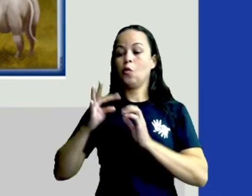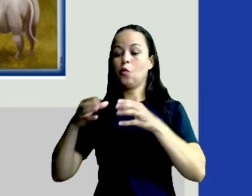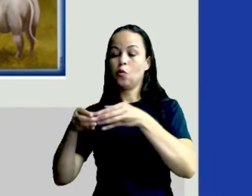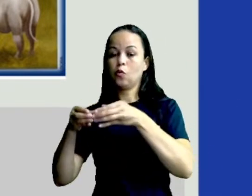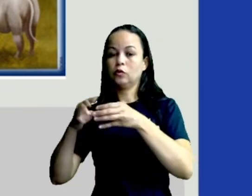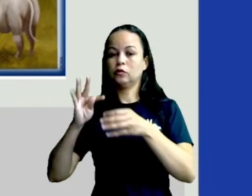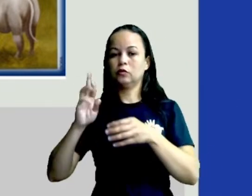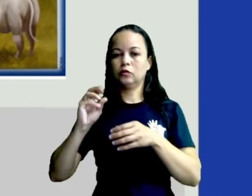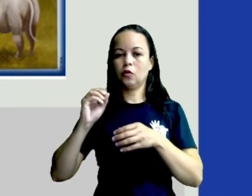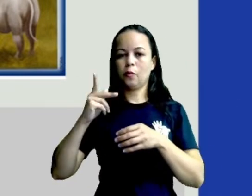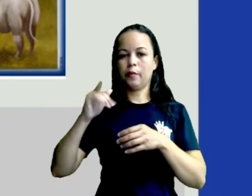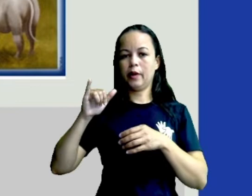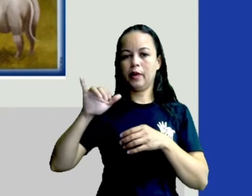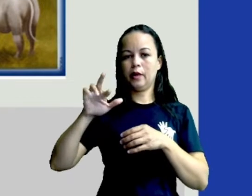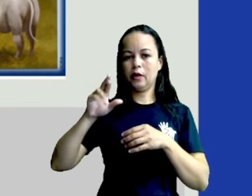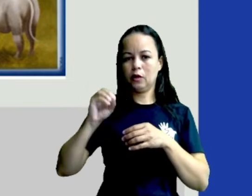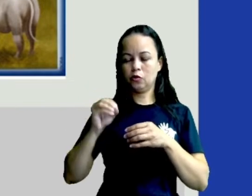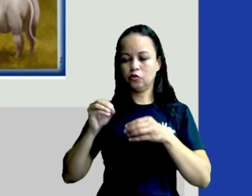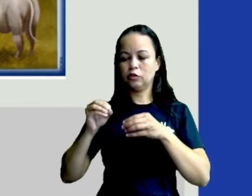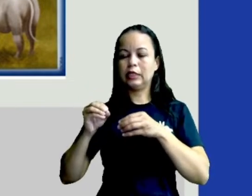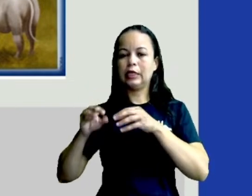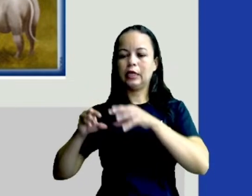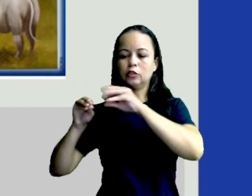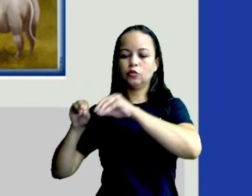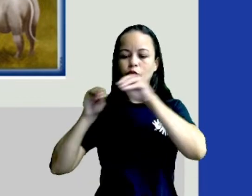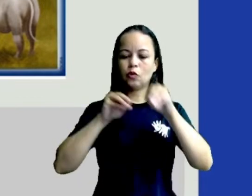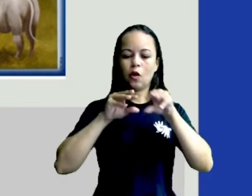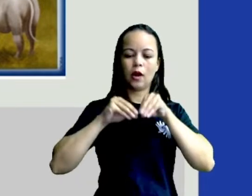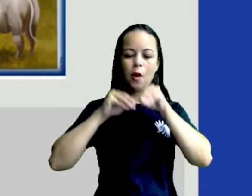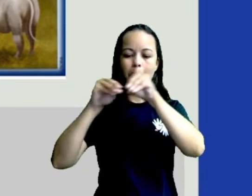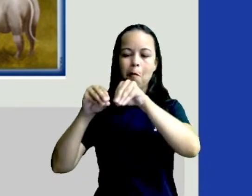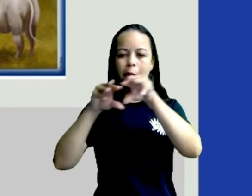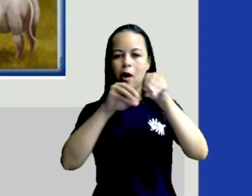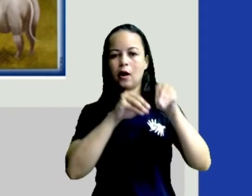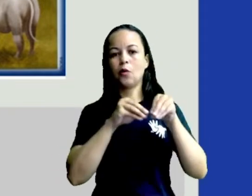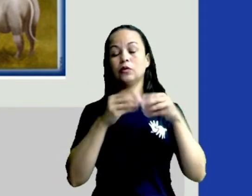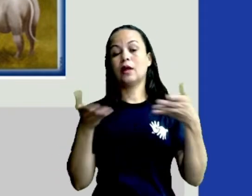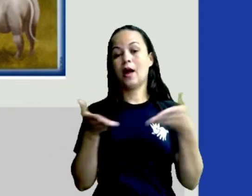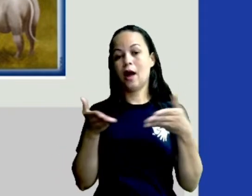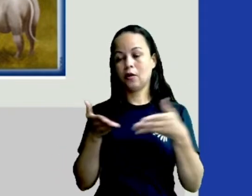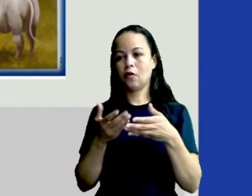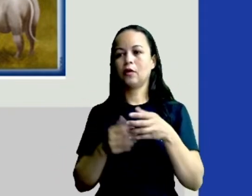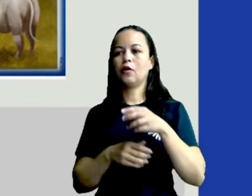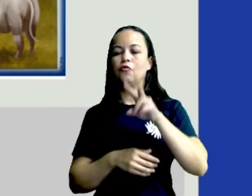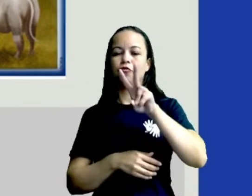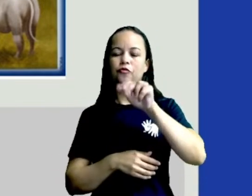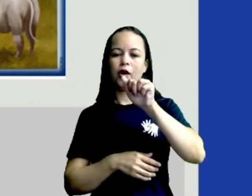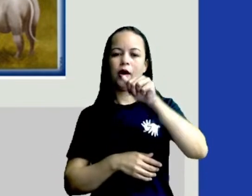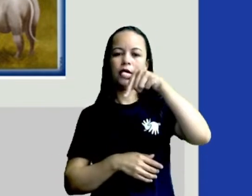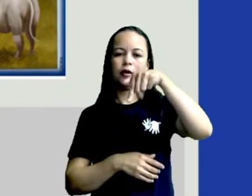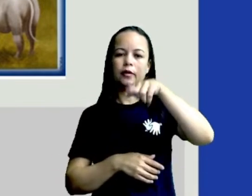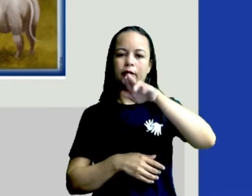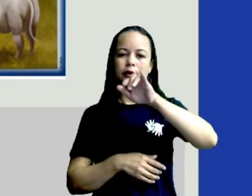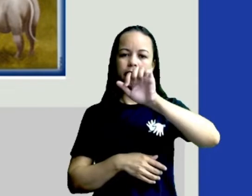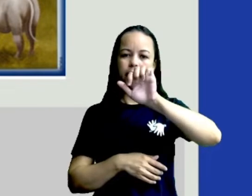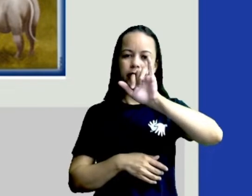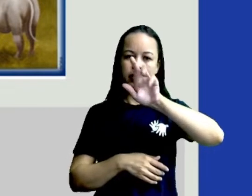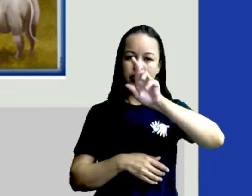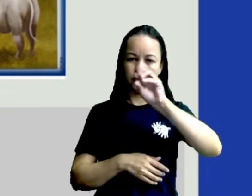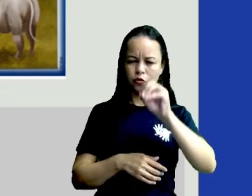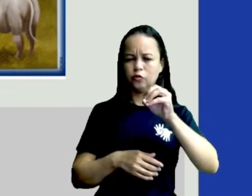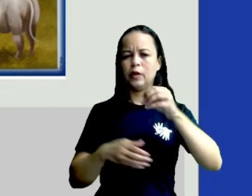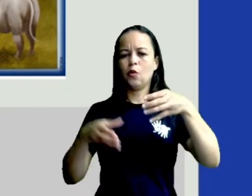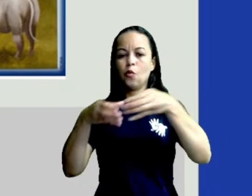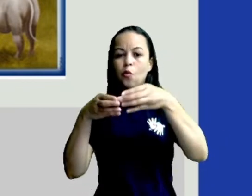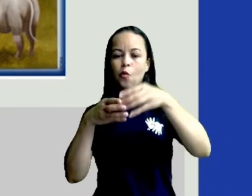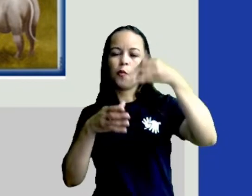de um local para outro. E vamos para os vaqueiros agora, tá bom? Os primeiros rebanhos de gado que